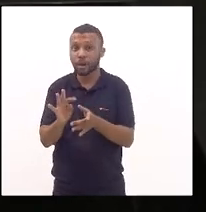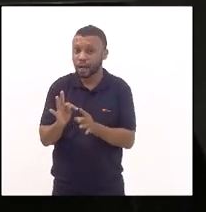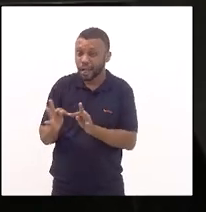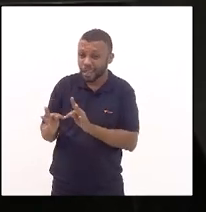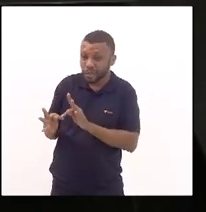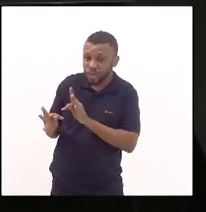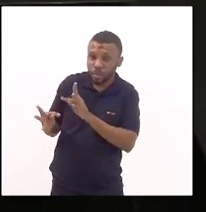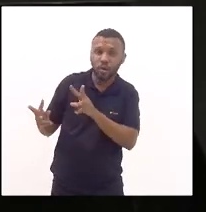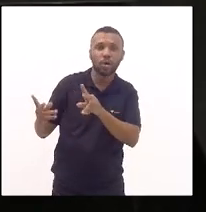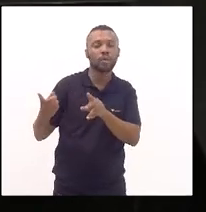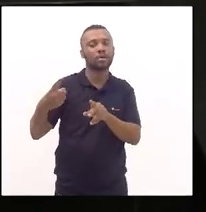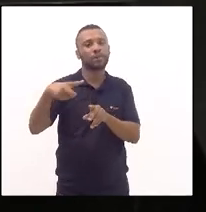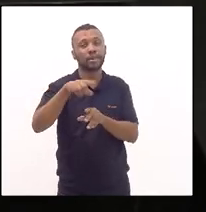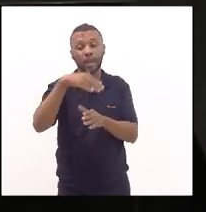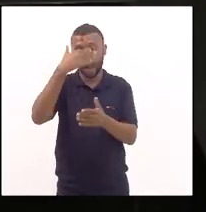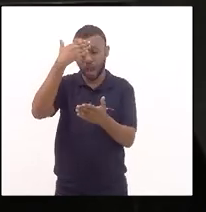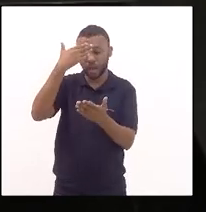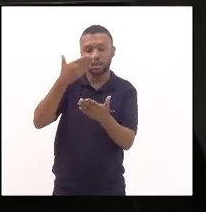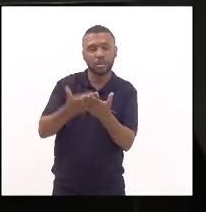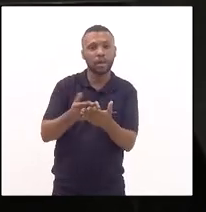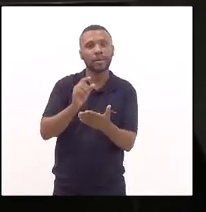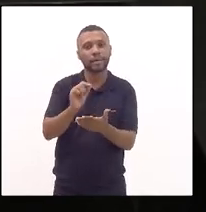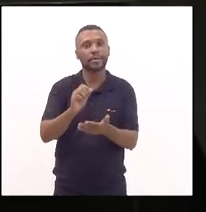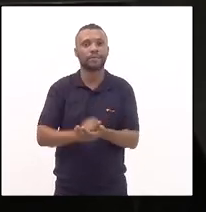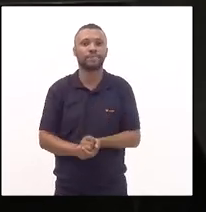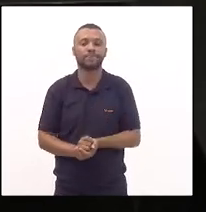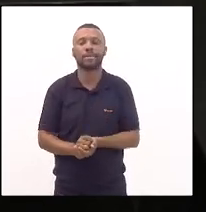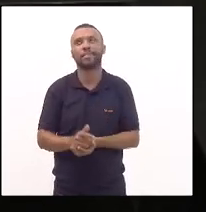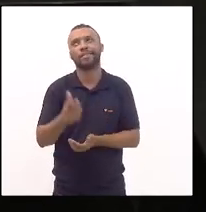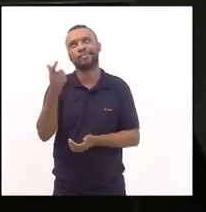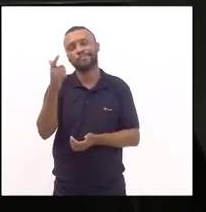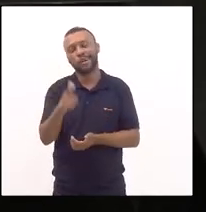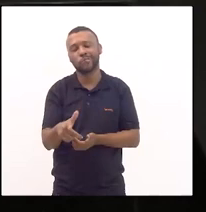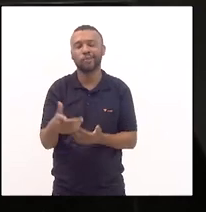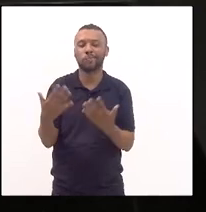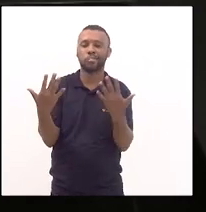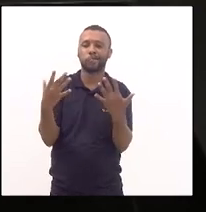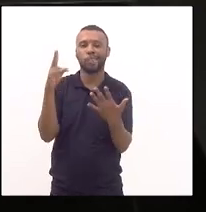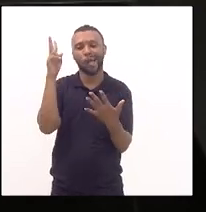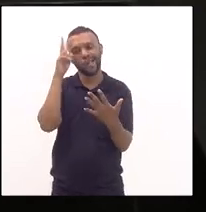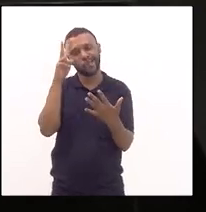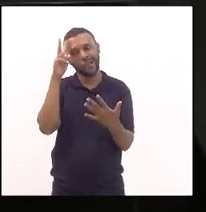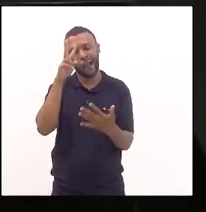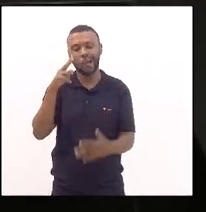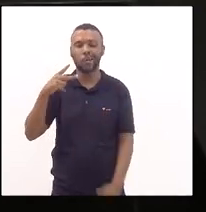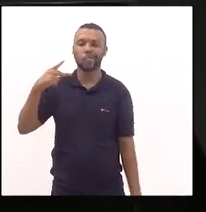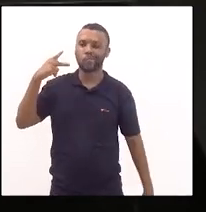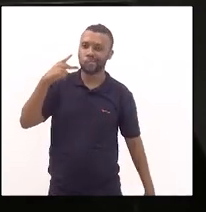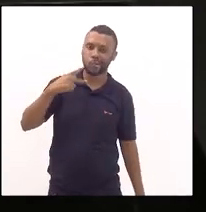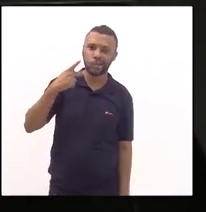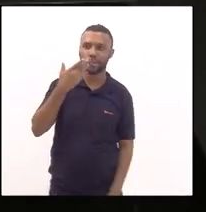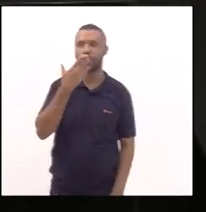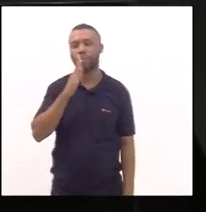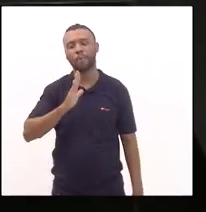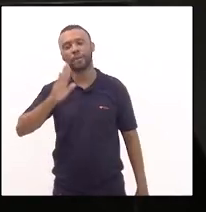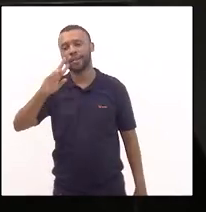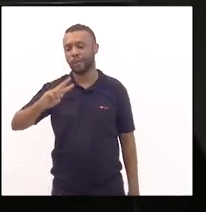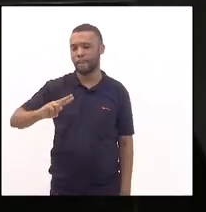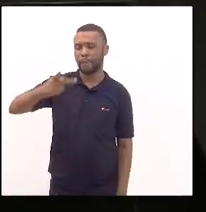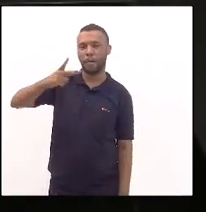que achavam, não é, que seria mais uma história de um político prometendo a